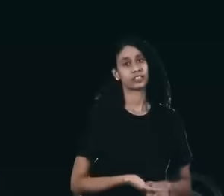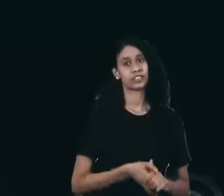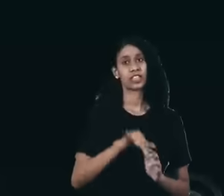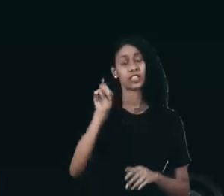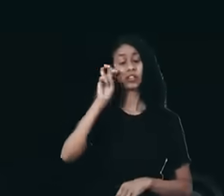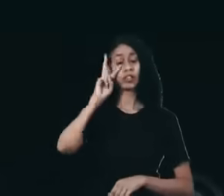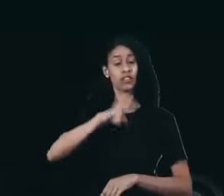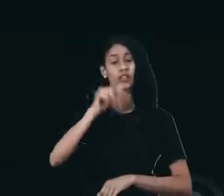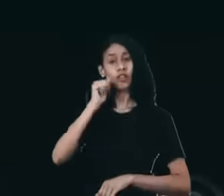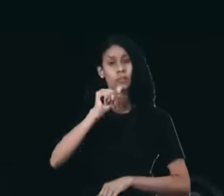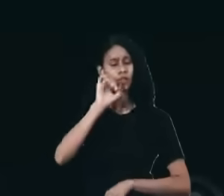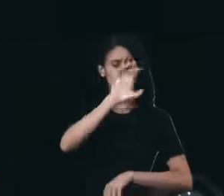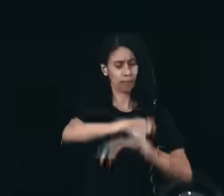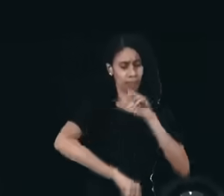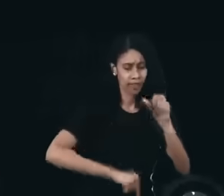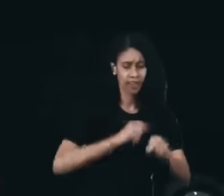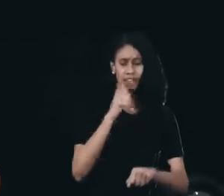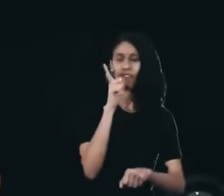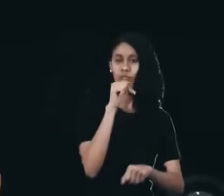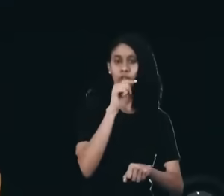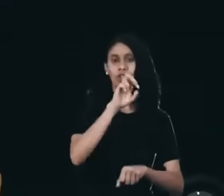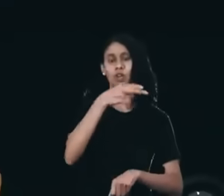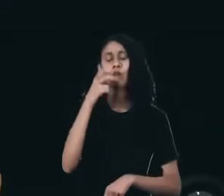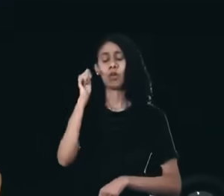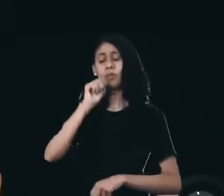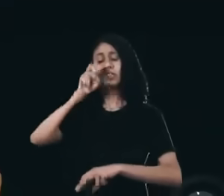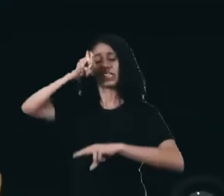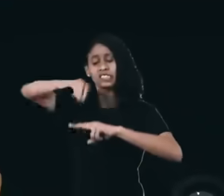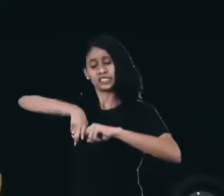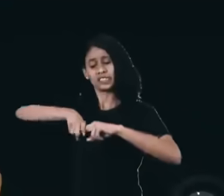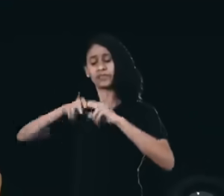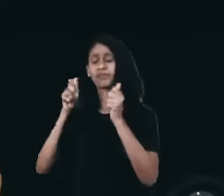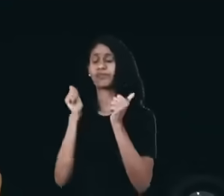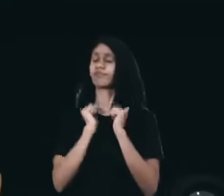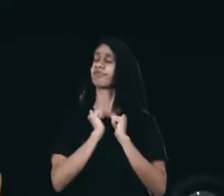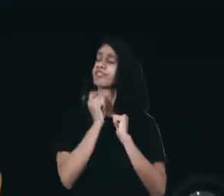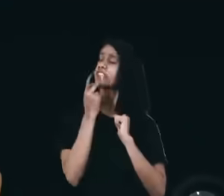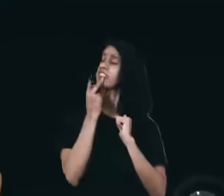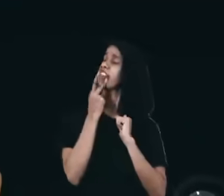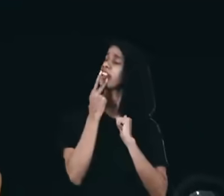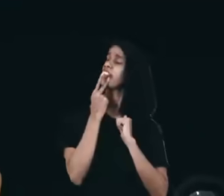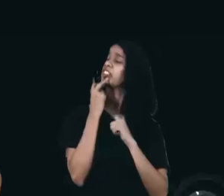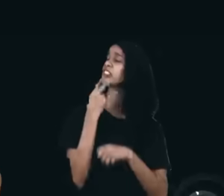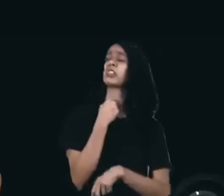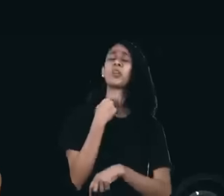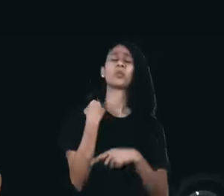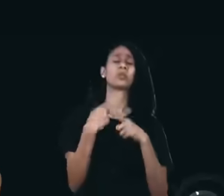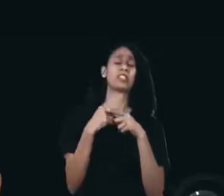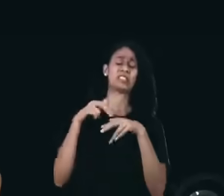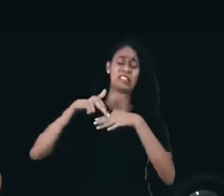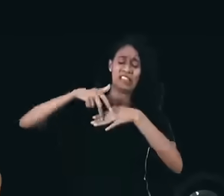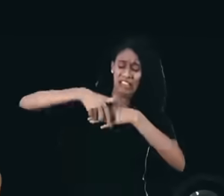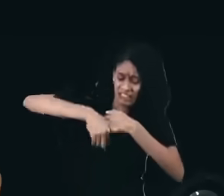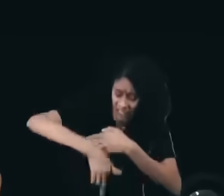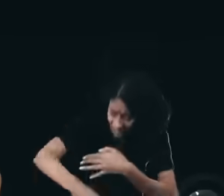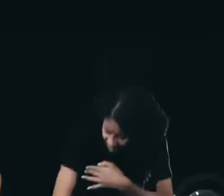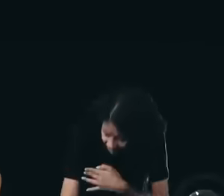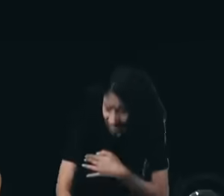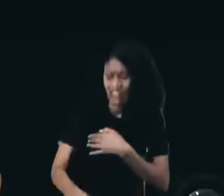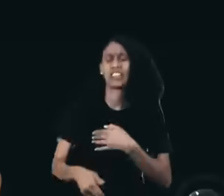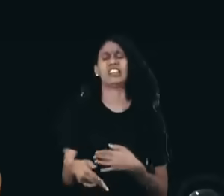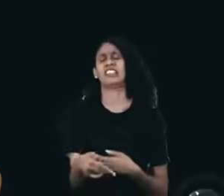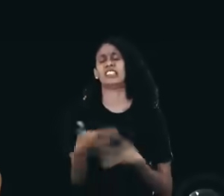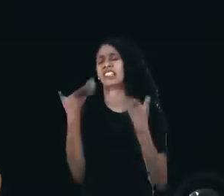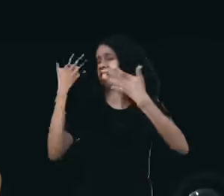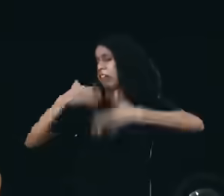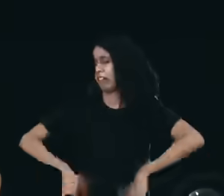no poço tirando água ou vai ver uma mulher sentada acomodada e dizendo, não dá porque eu tenho que descer 32 degraus e eu